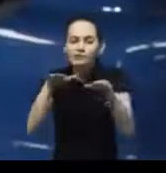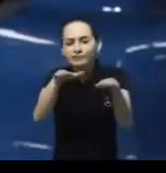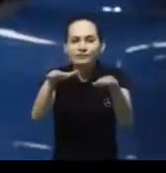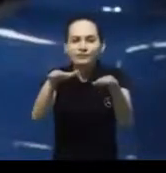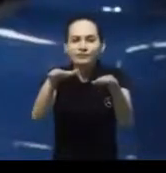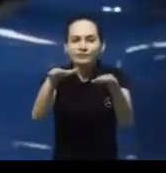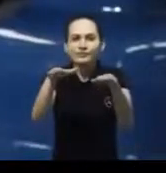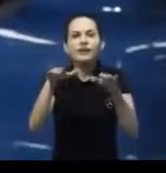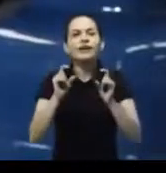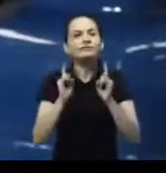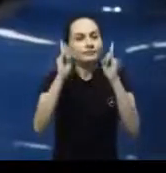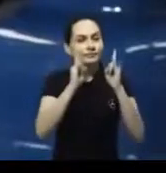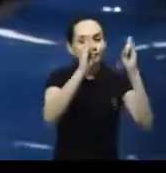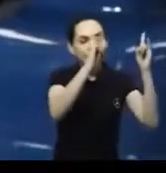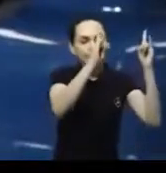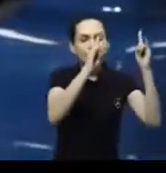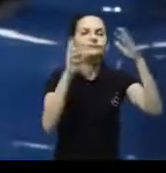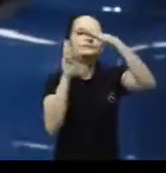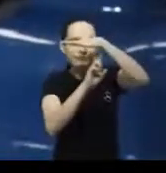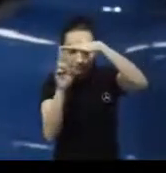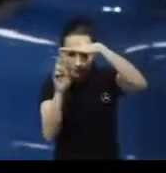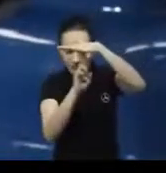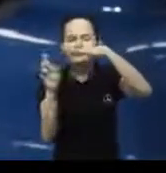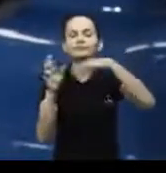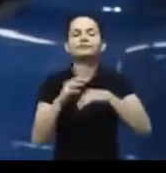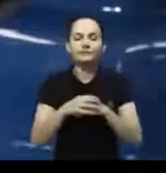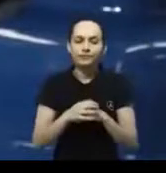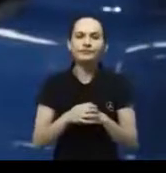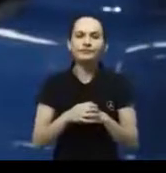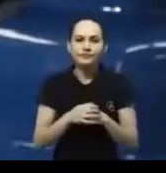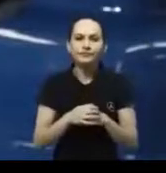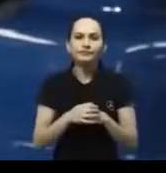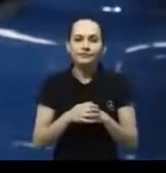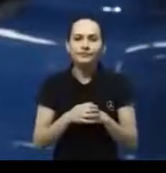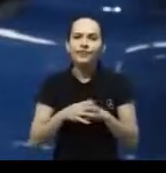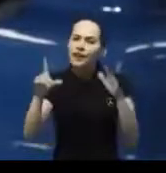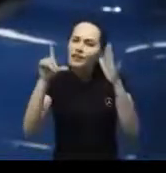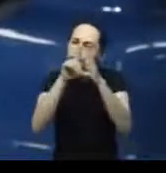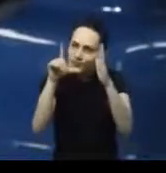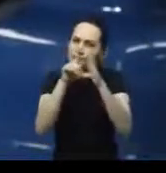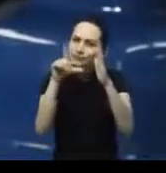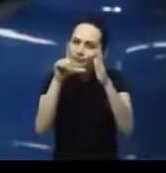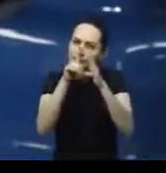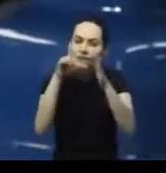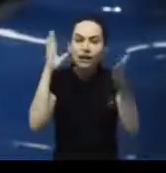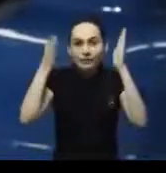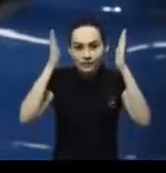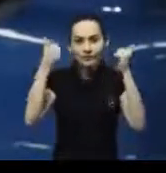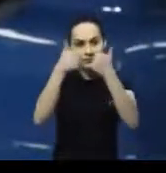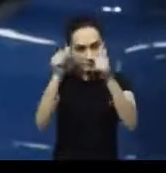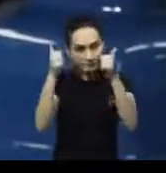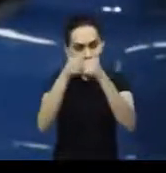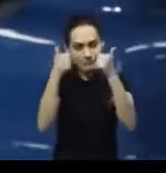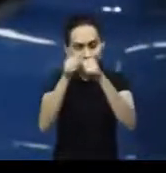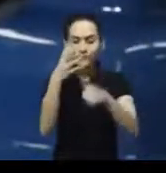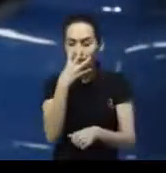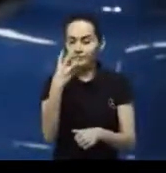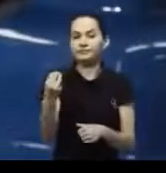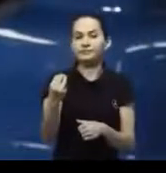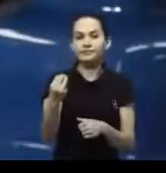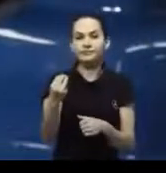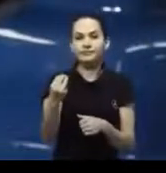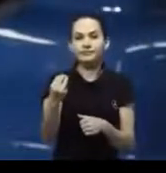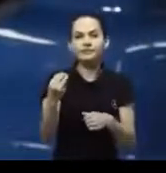mobilidade urbana e rodoviária e essa rede de concessionária de caminhões de ônibus e